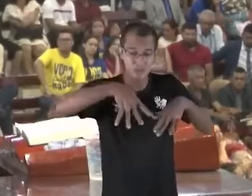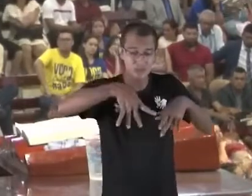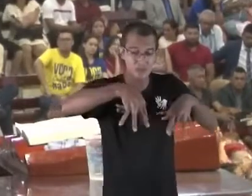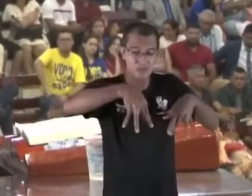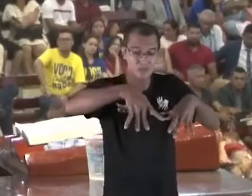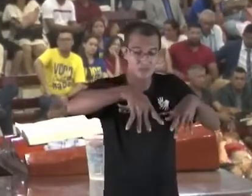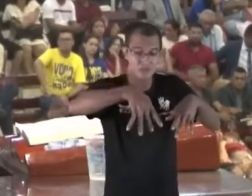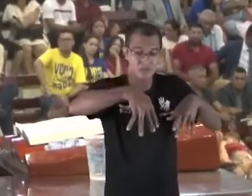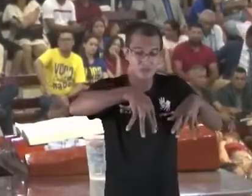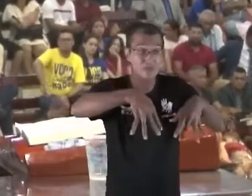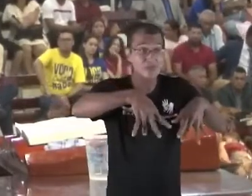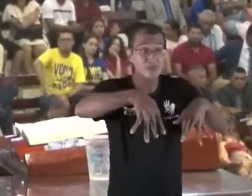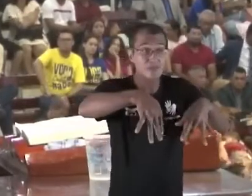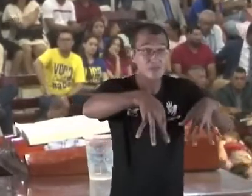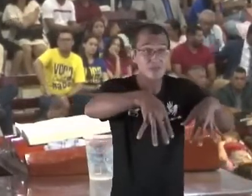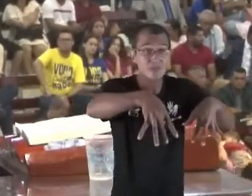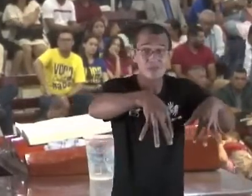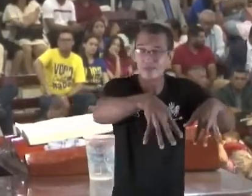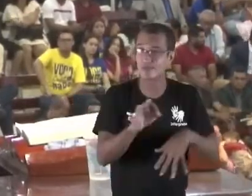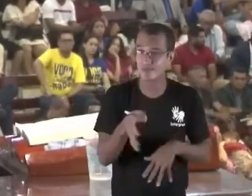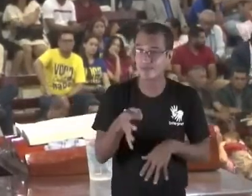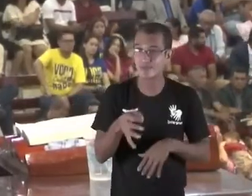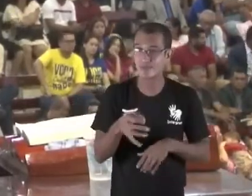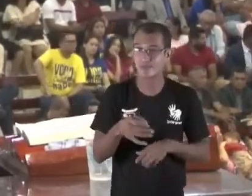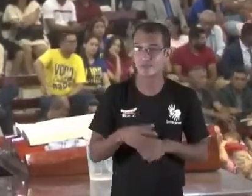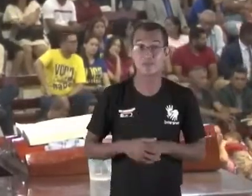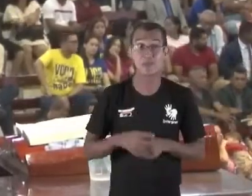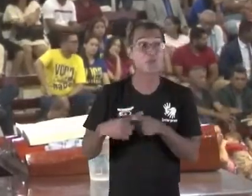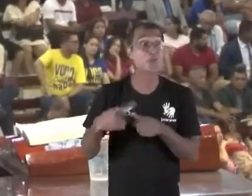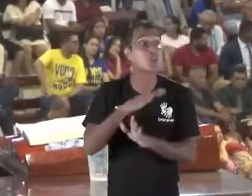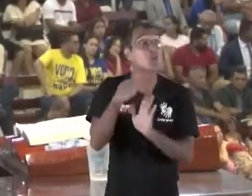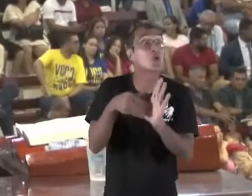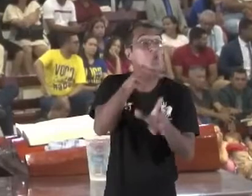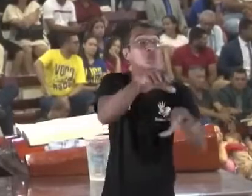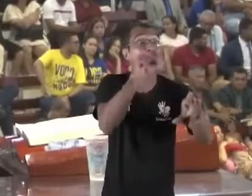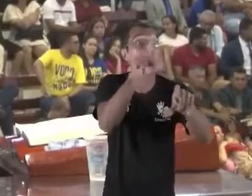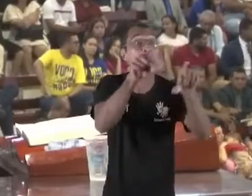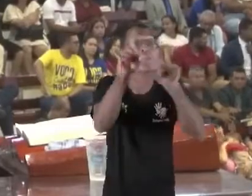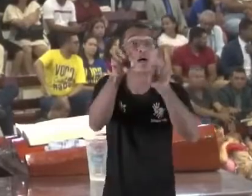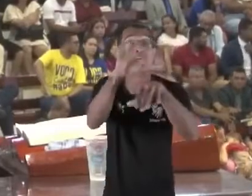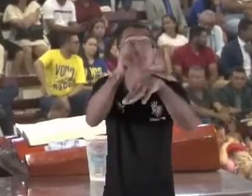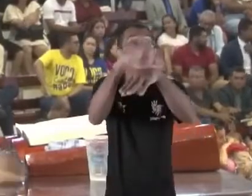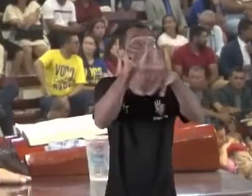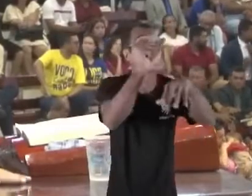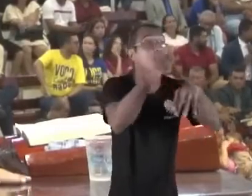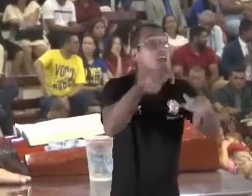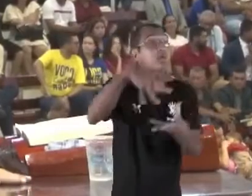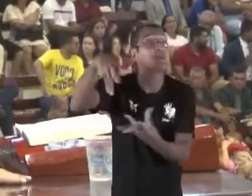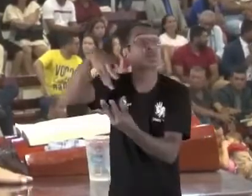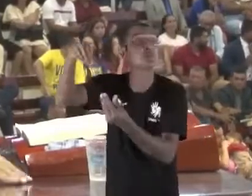Porque todo vocacionado é guiado pelo Espírito.